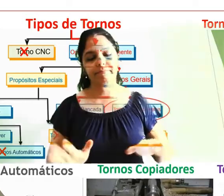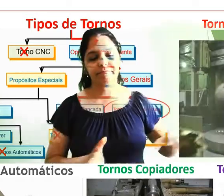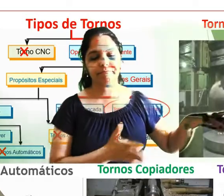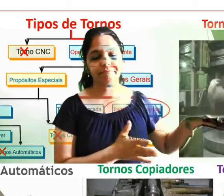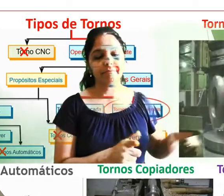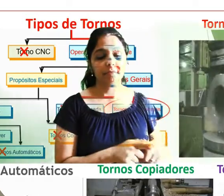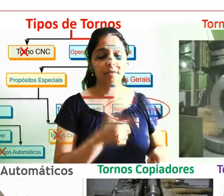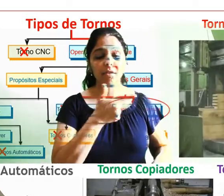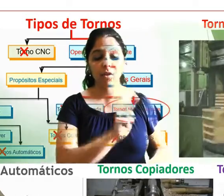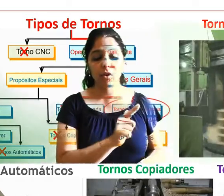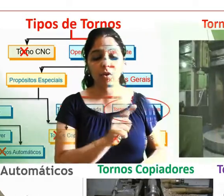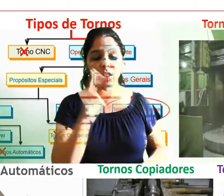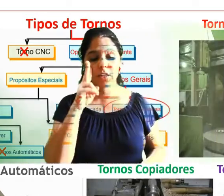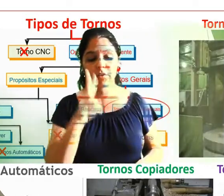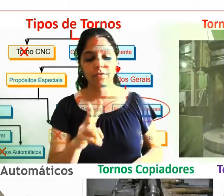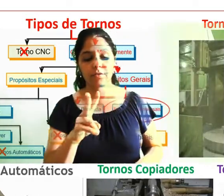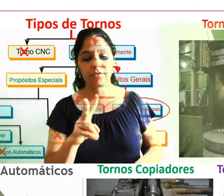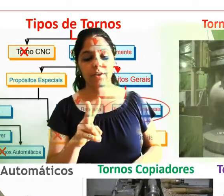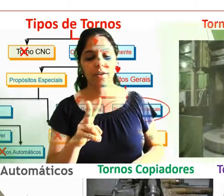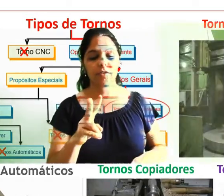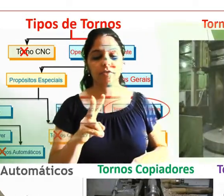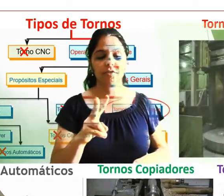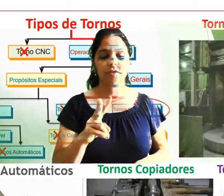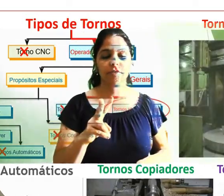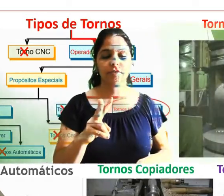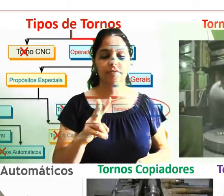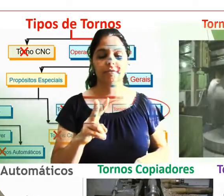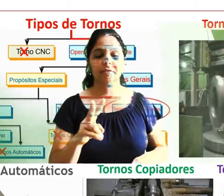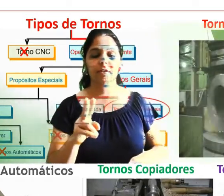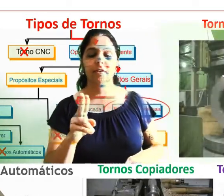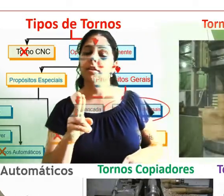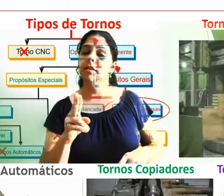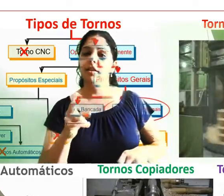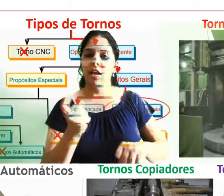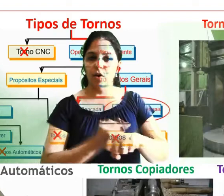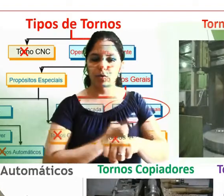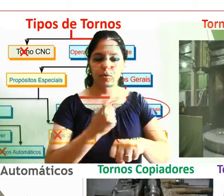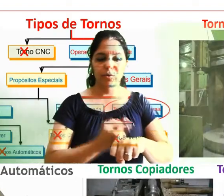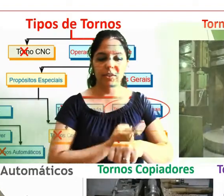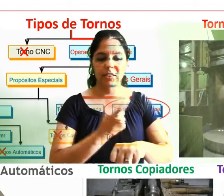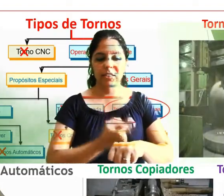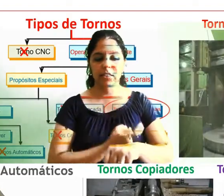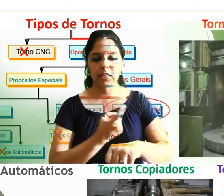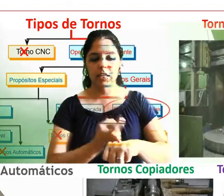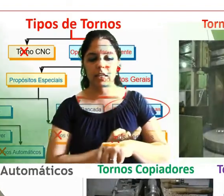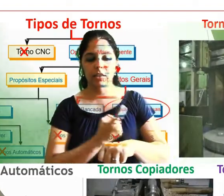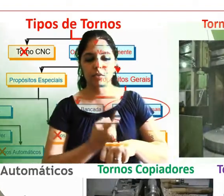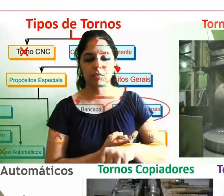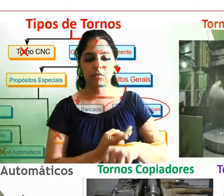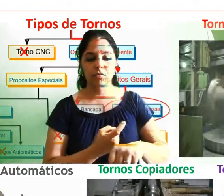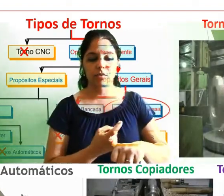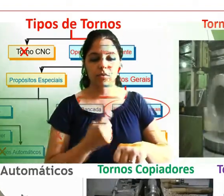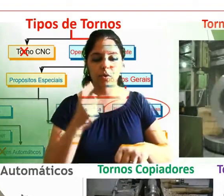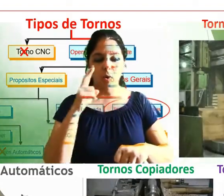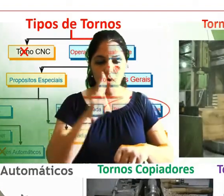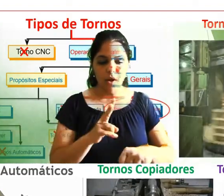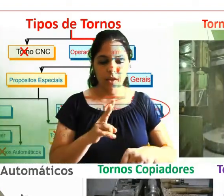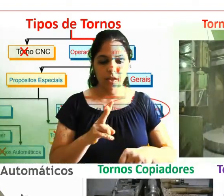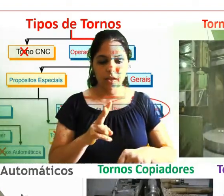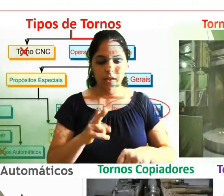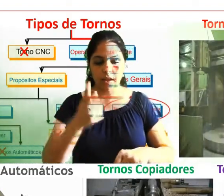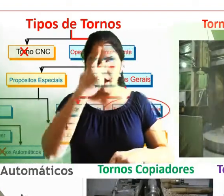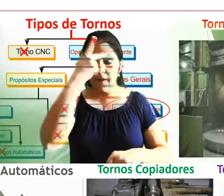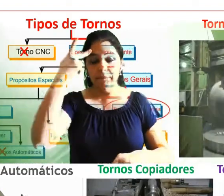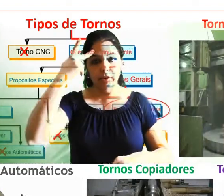empresa. E nós temos também o torno vertical. Olha só, ele está usinando essa parte aqui em cima, tá, pessoal? Olha o tamanho do cara